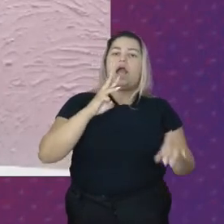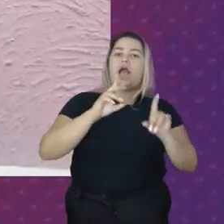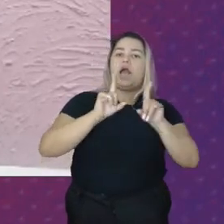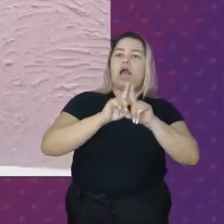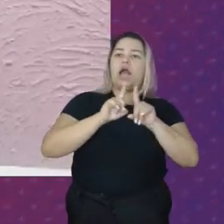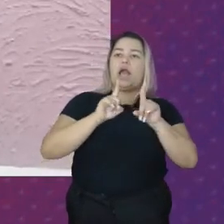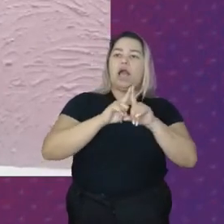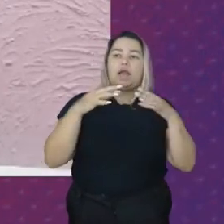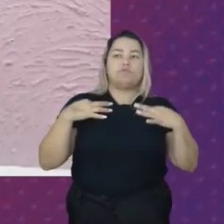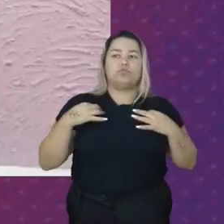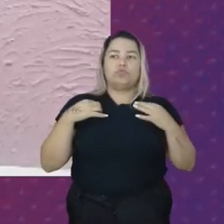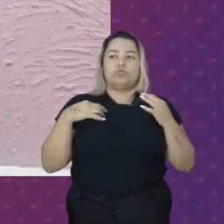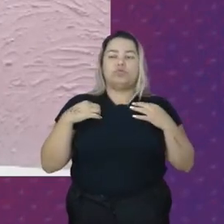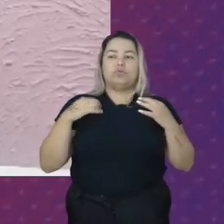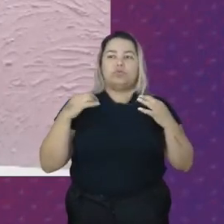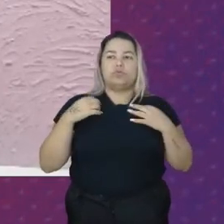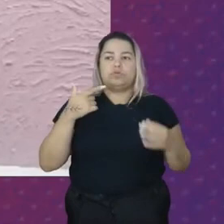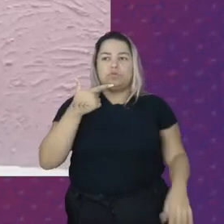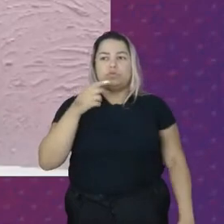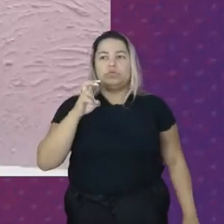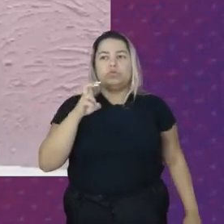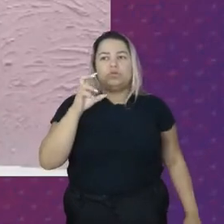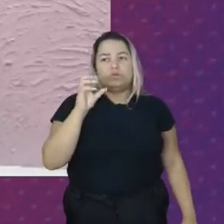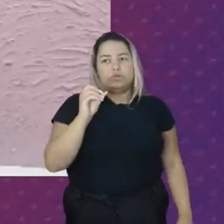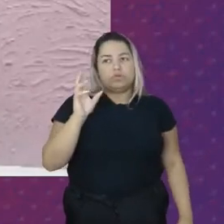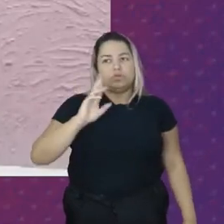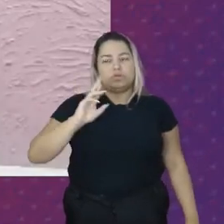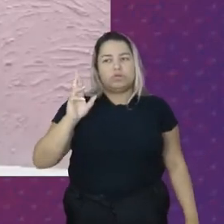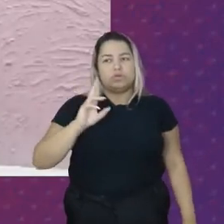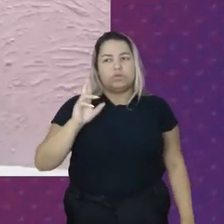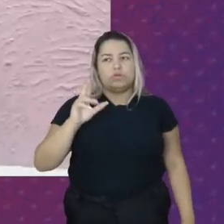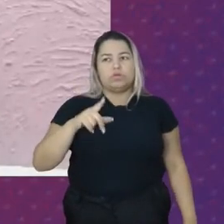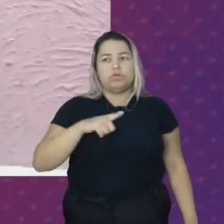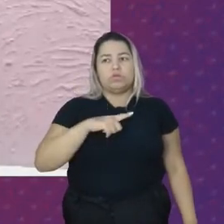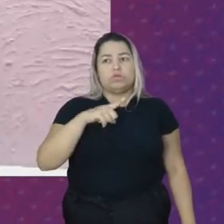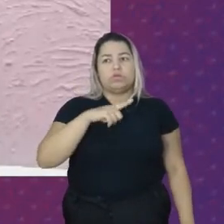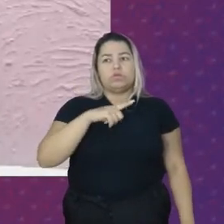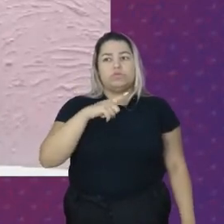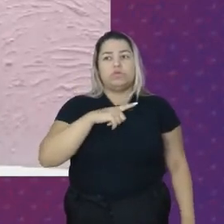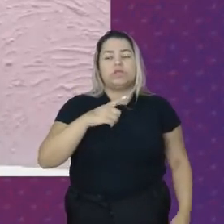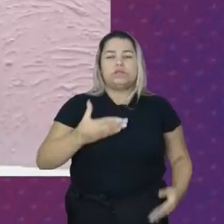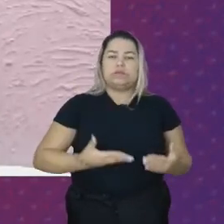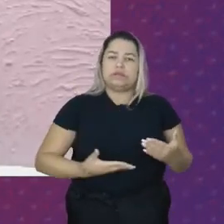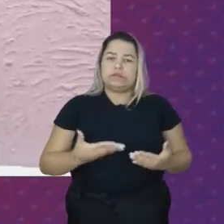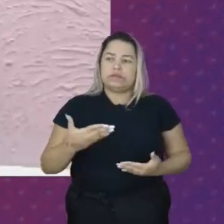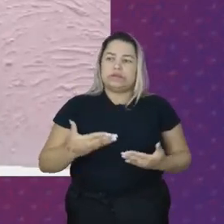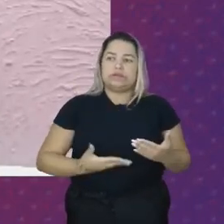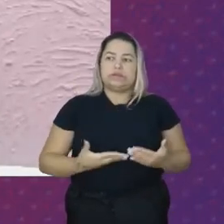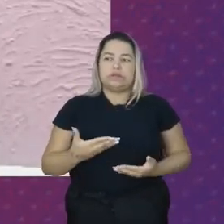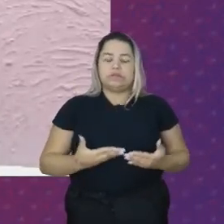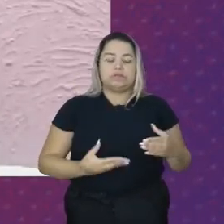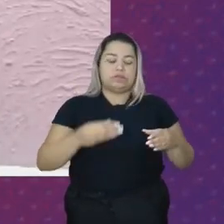de 250, vai conseguir ter a sua trabalhadora em casa, né?